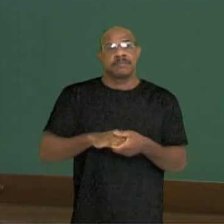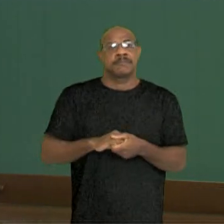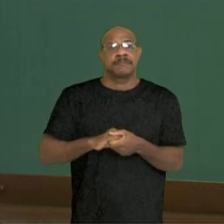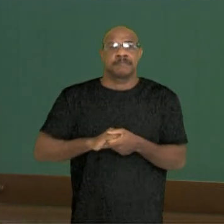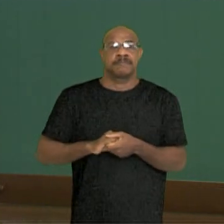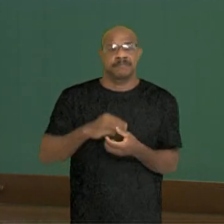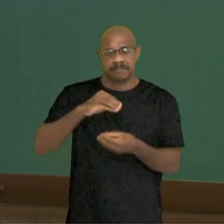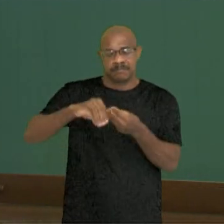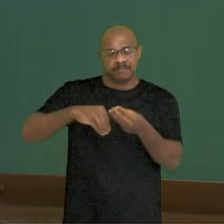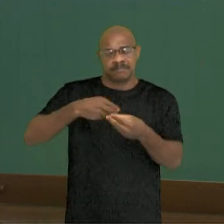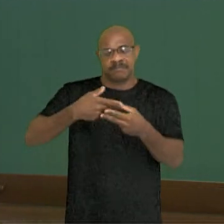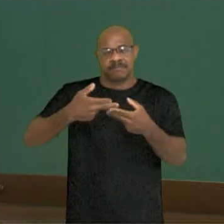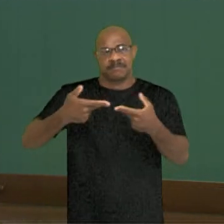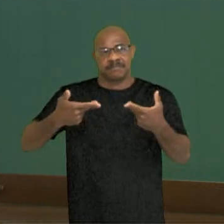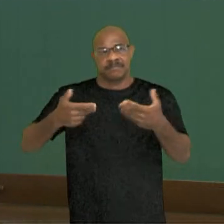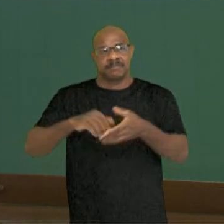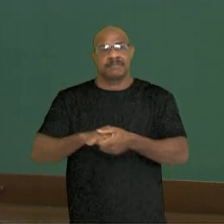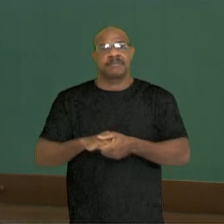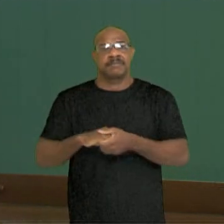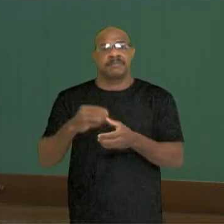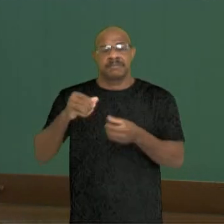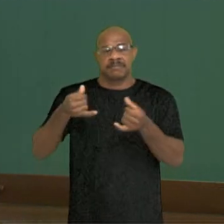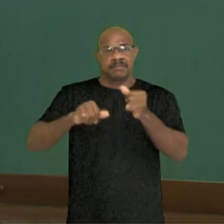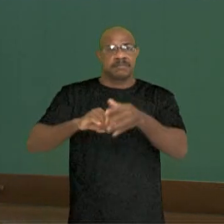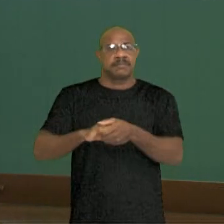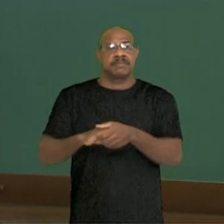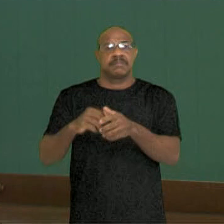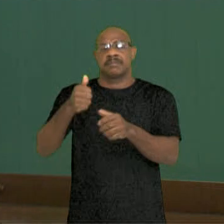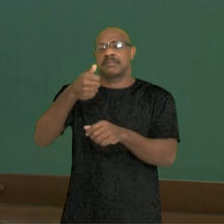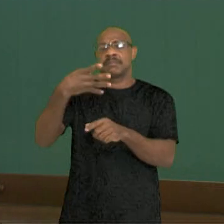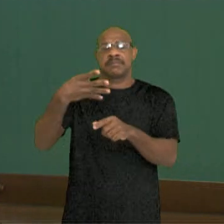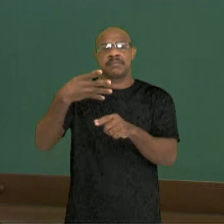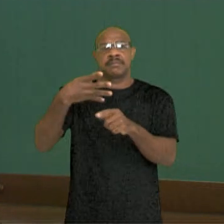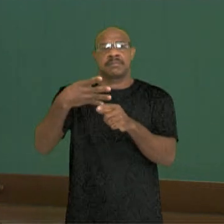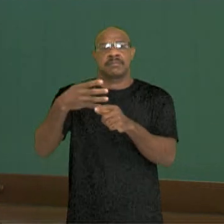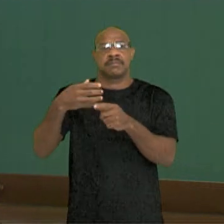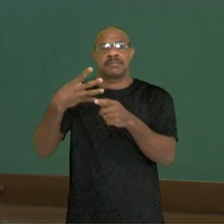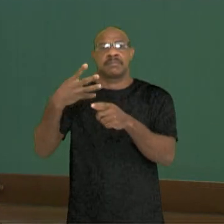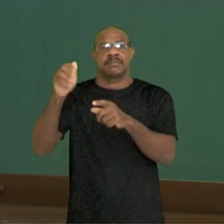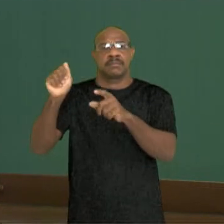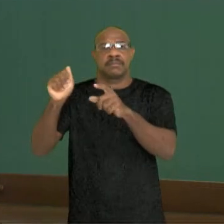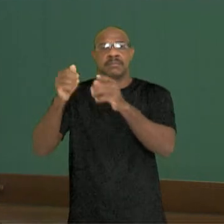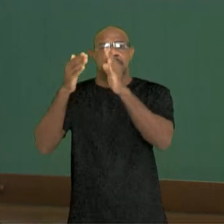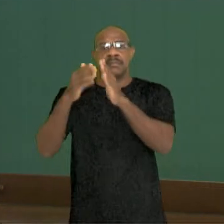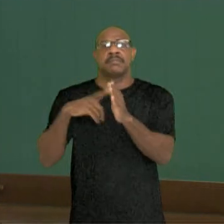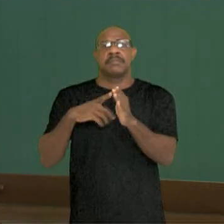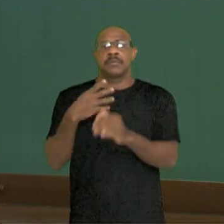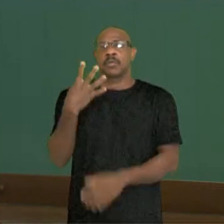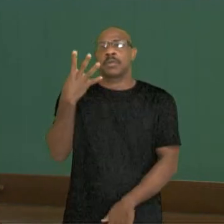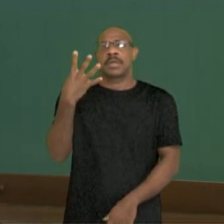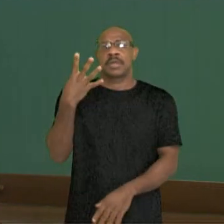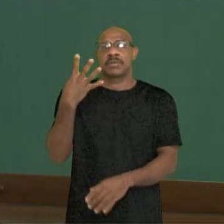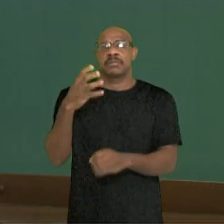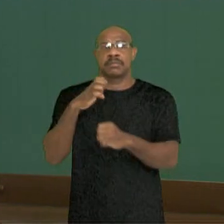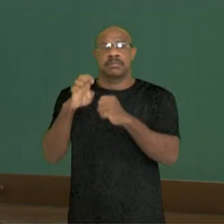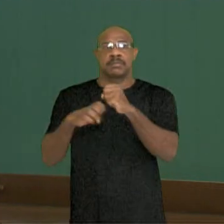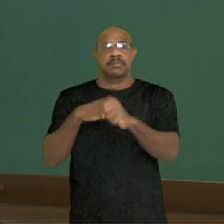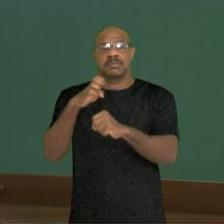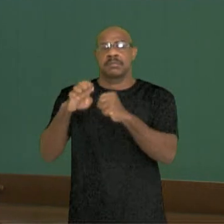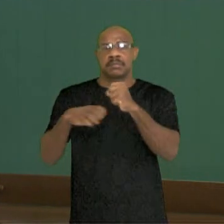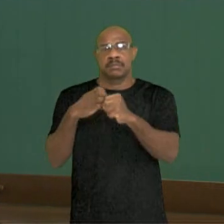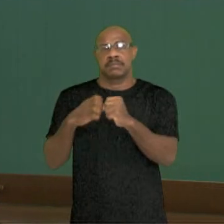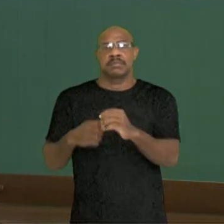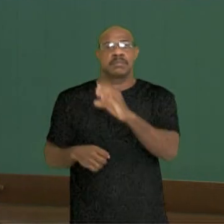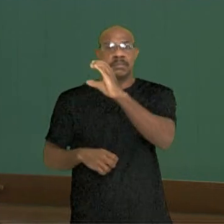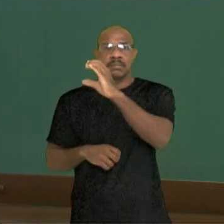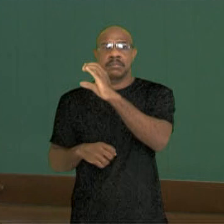coluna 14 ou 4A tem 4 elétrons no seu último nível, tá? A coluna do carbono tem